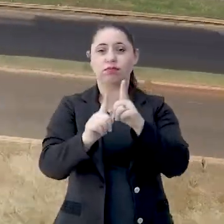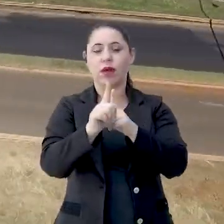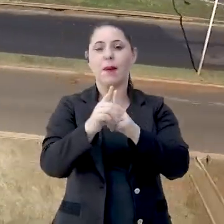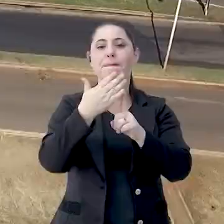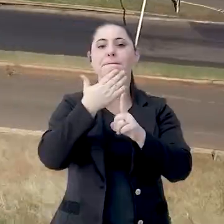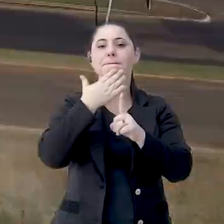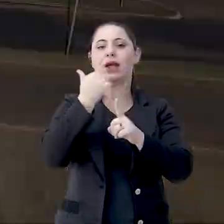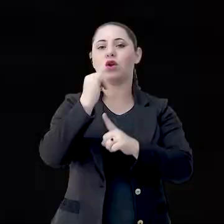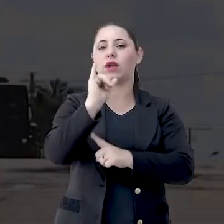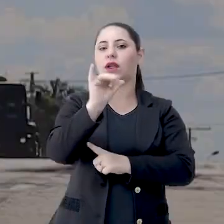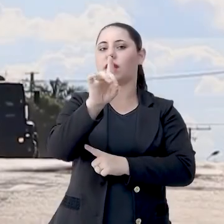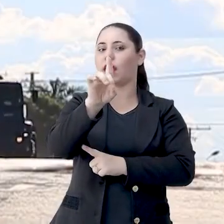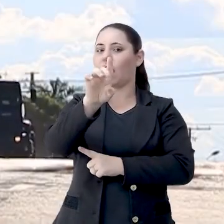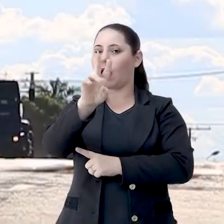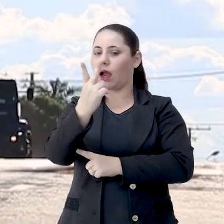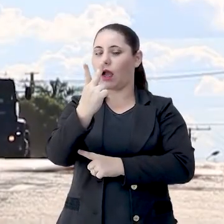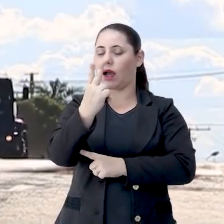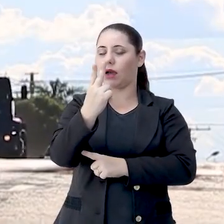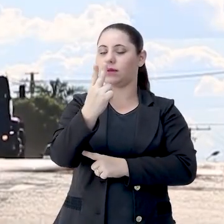0,754.